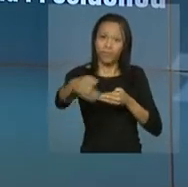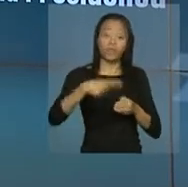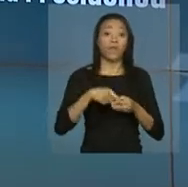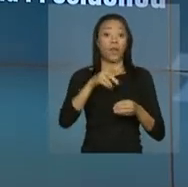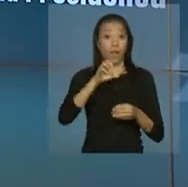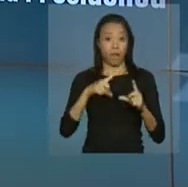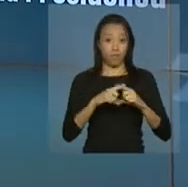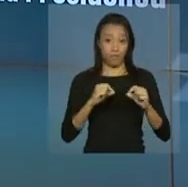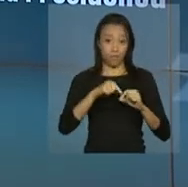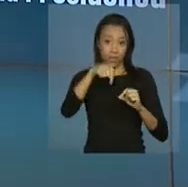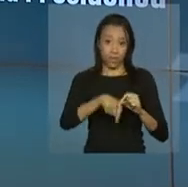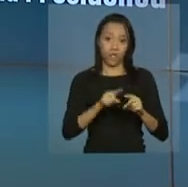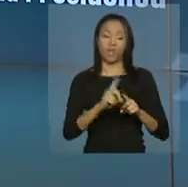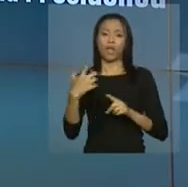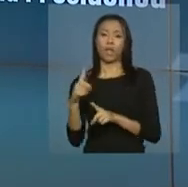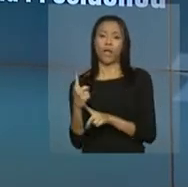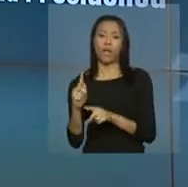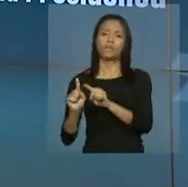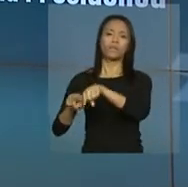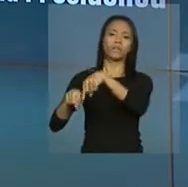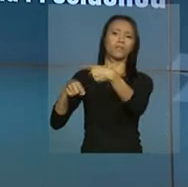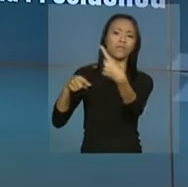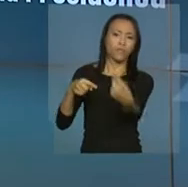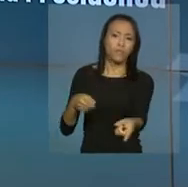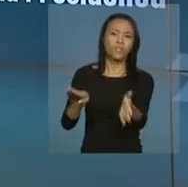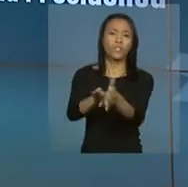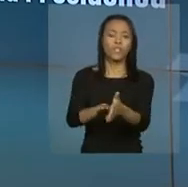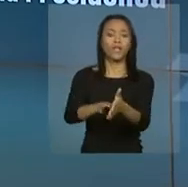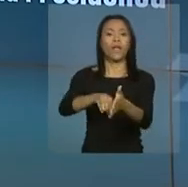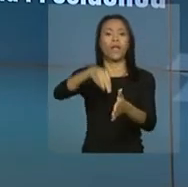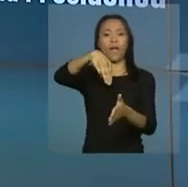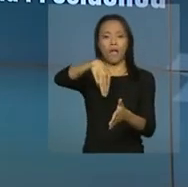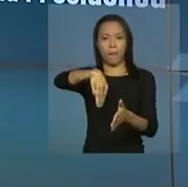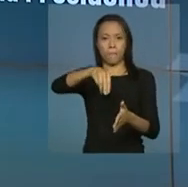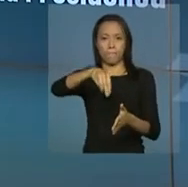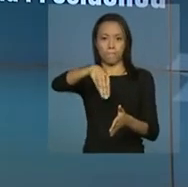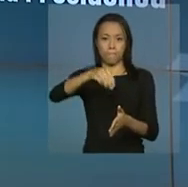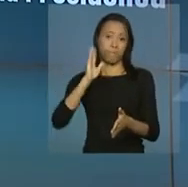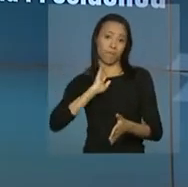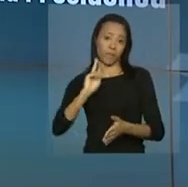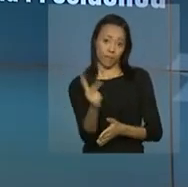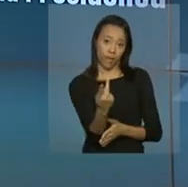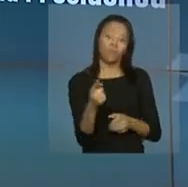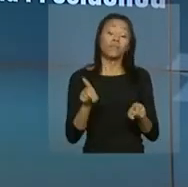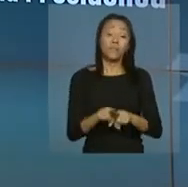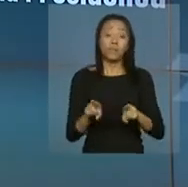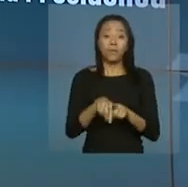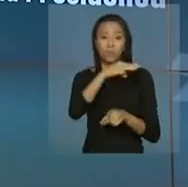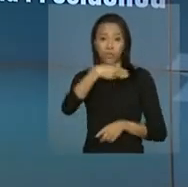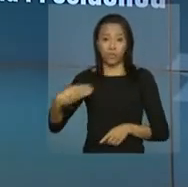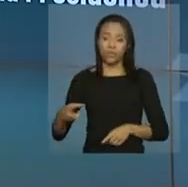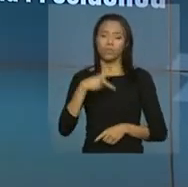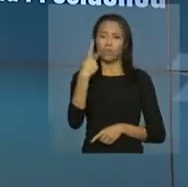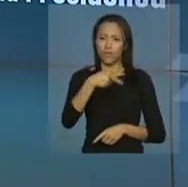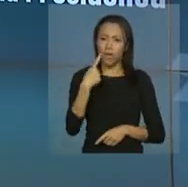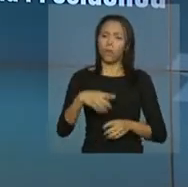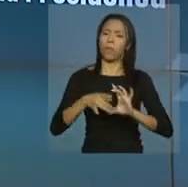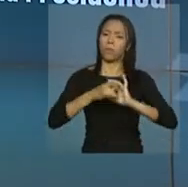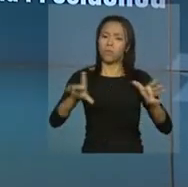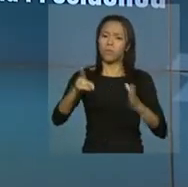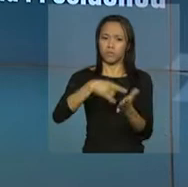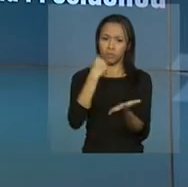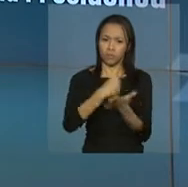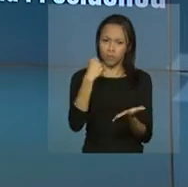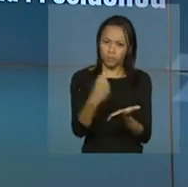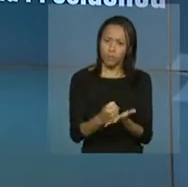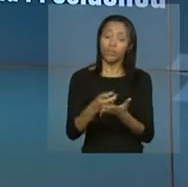Federal, passa por Goiás e segue até Minas Gerais. O ministro César Borges também anunciou a concessão de novos